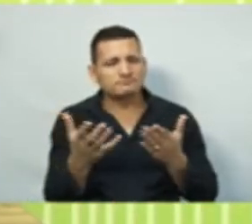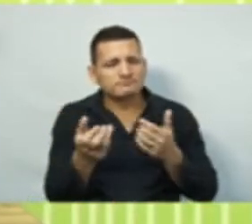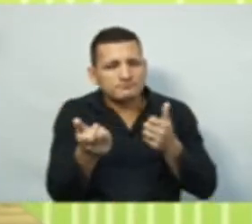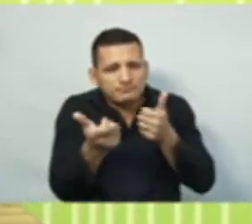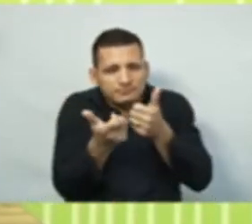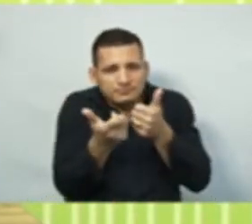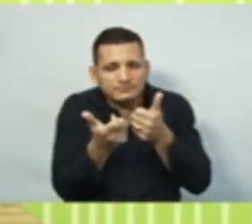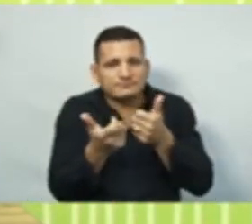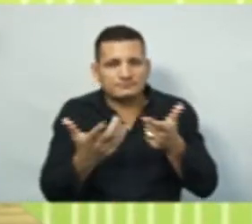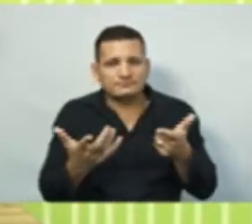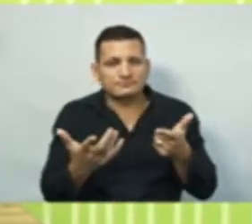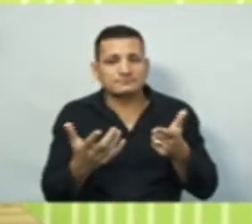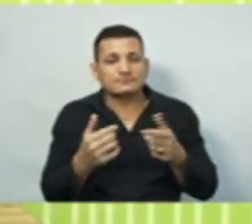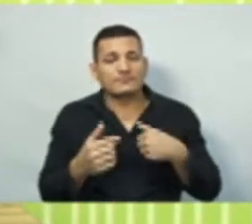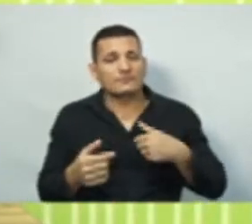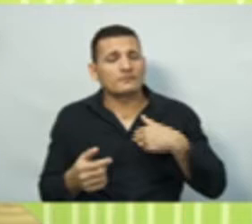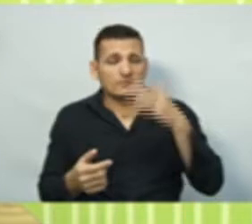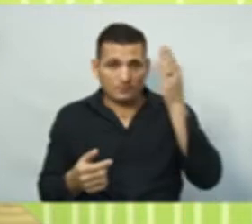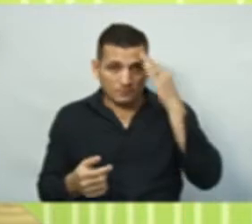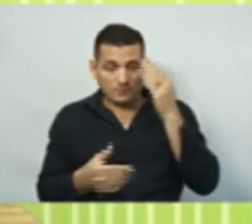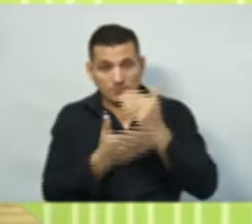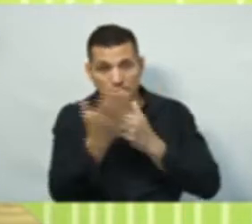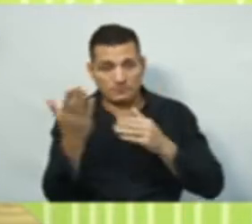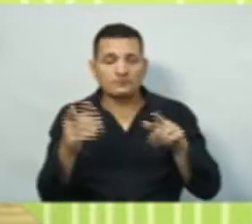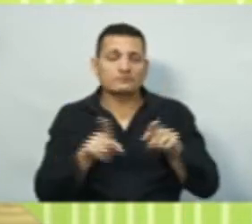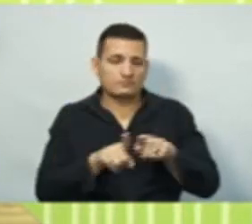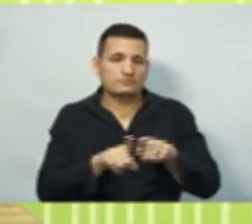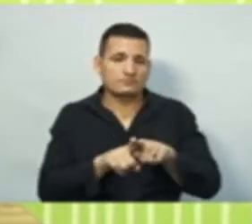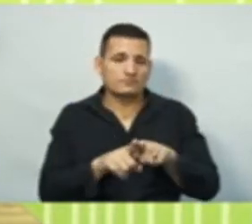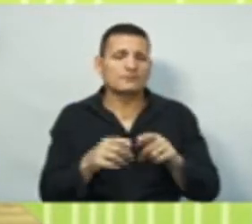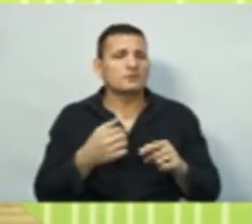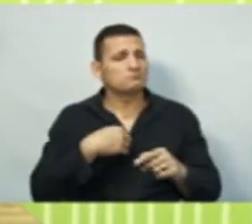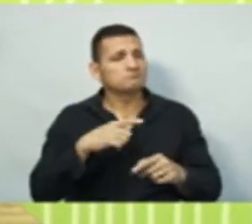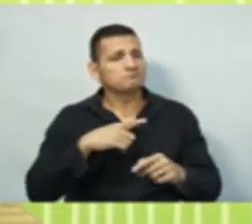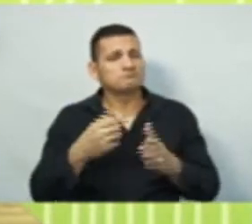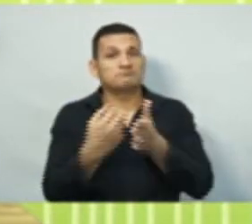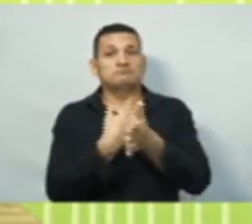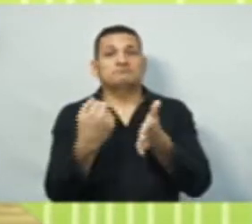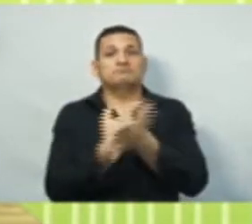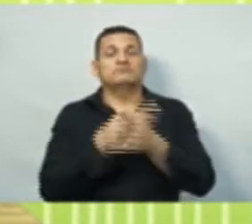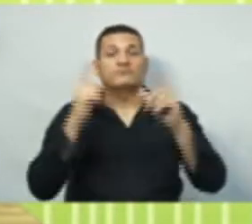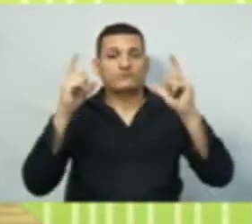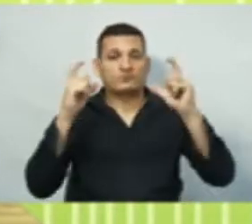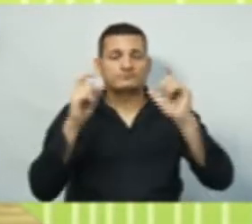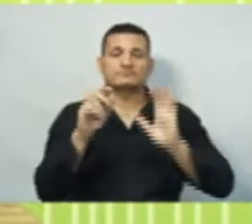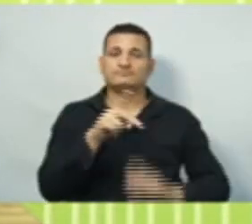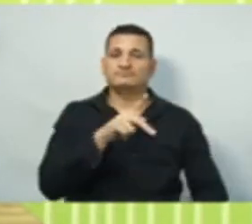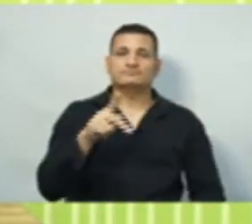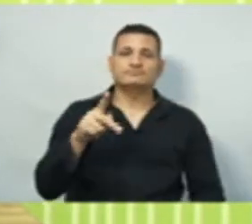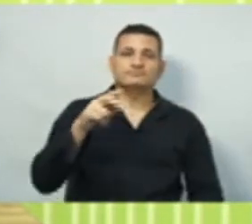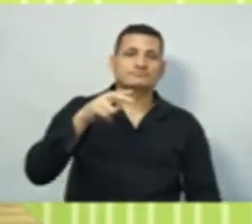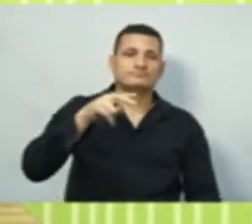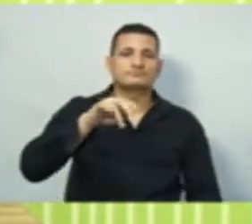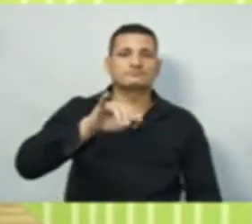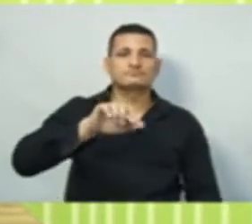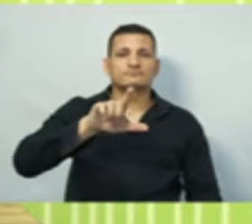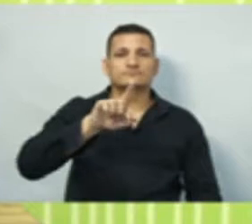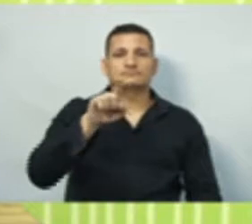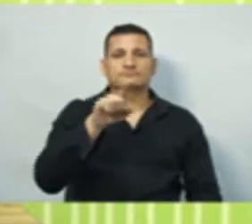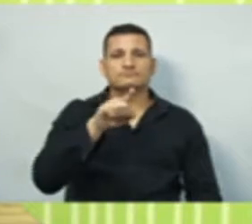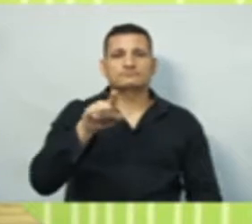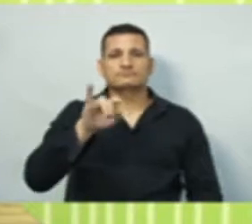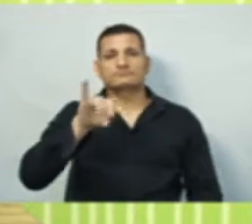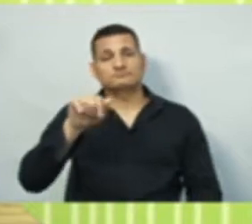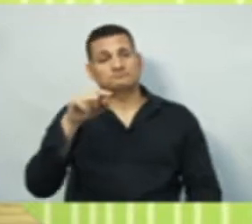próxima. E sei que vocês também estão. E eu tenho recebido fotos. A professora Nílzia encaminhou fotos dos